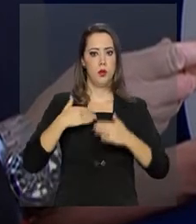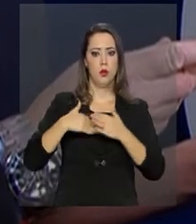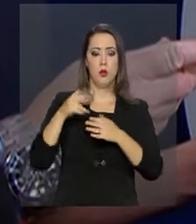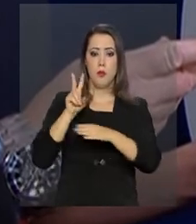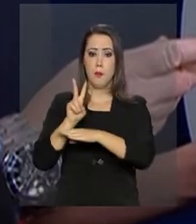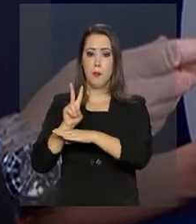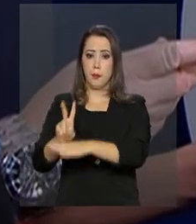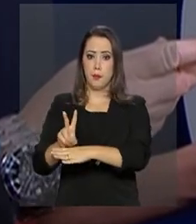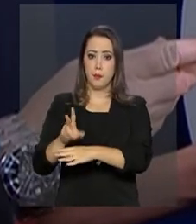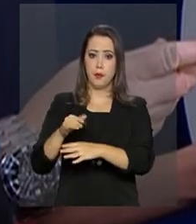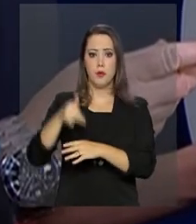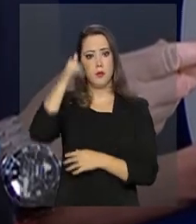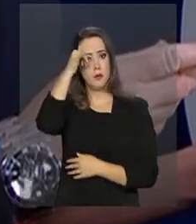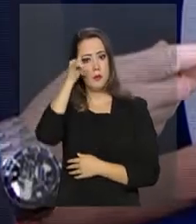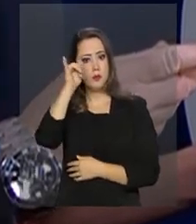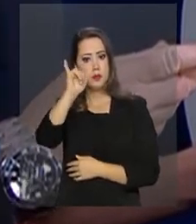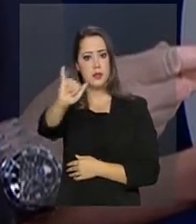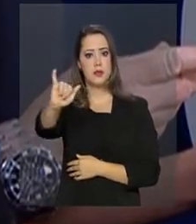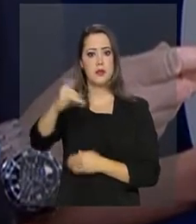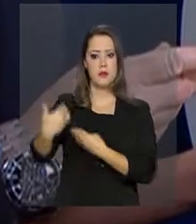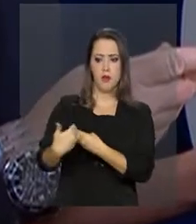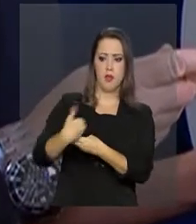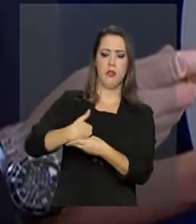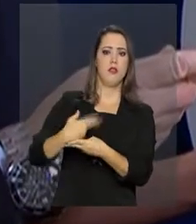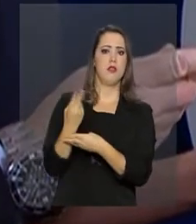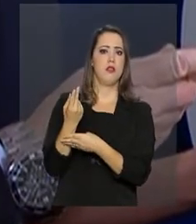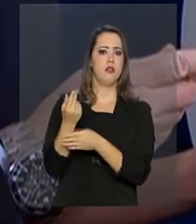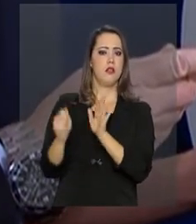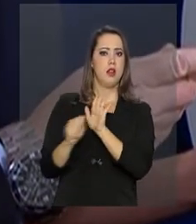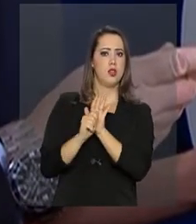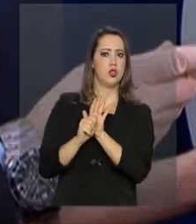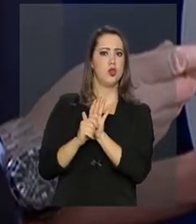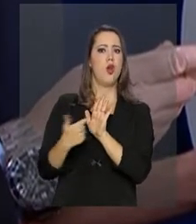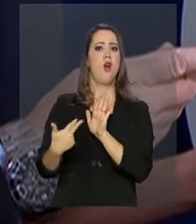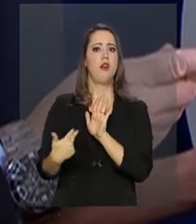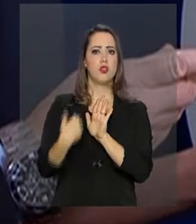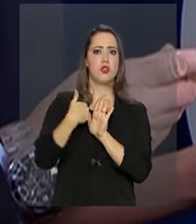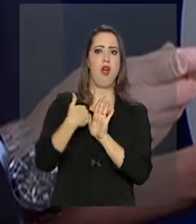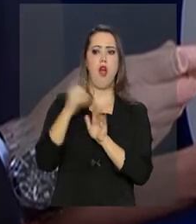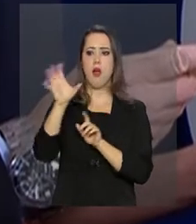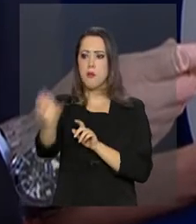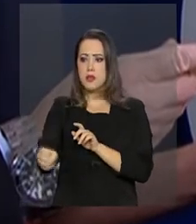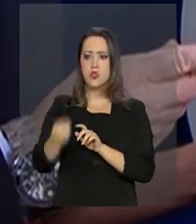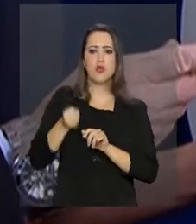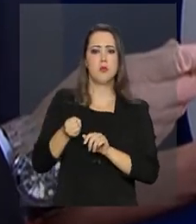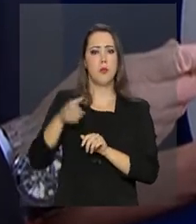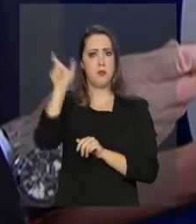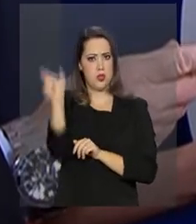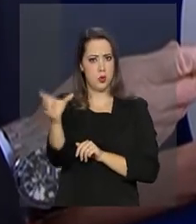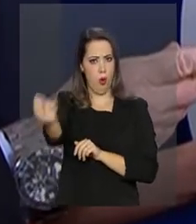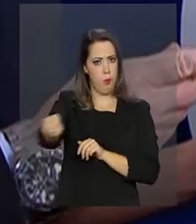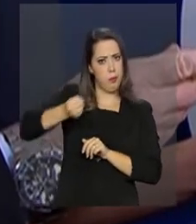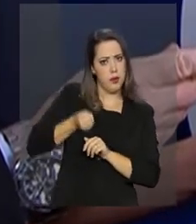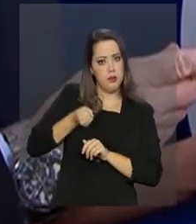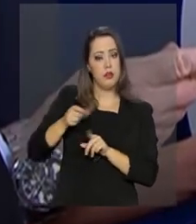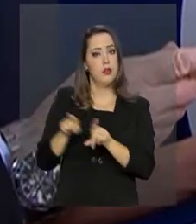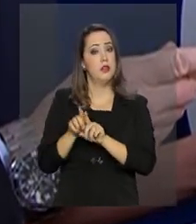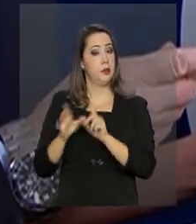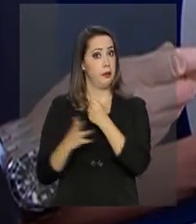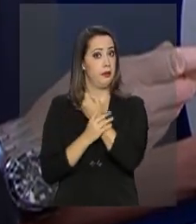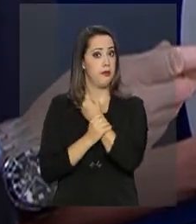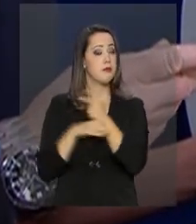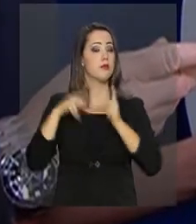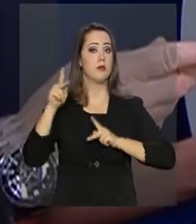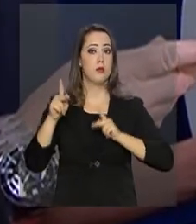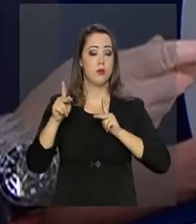Combate, no auxílio no combate ao tráfico de drogas, de armas, de pessoas. Na segurança pública, veja que nos